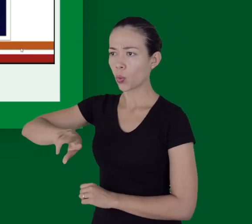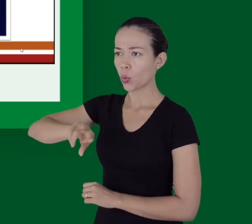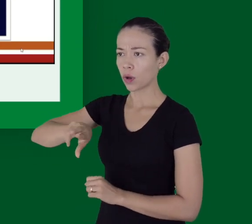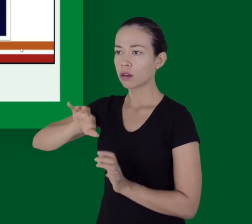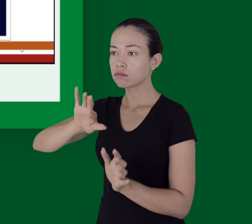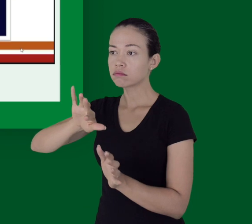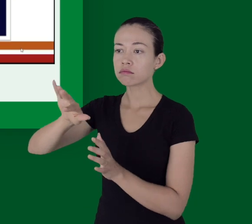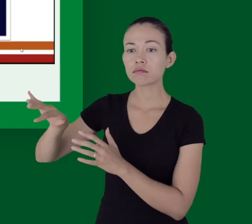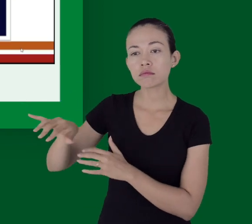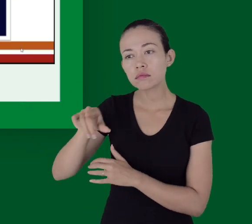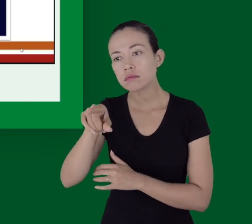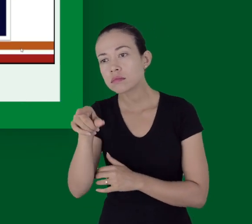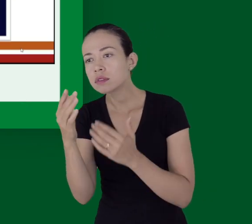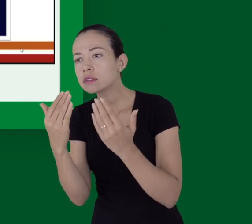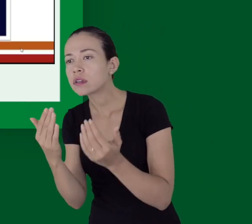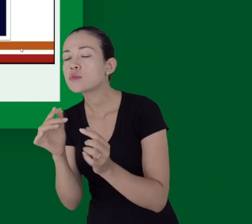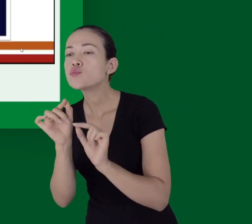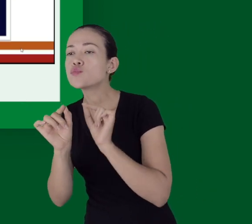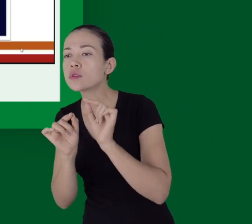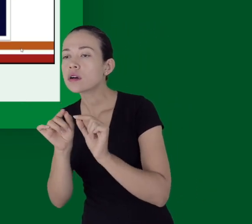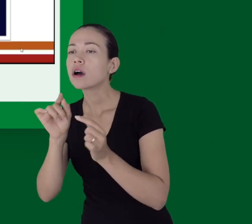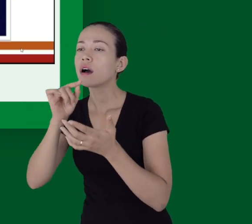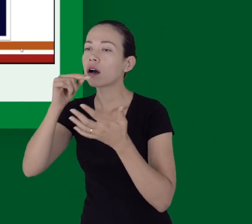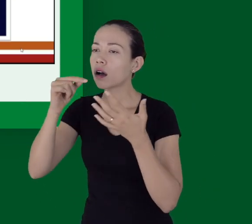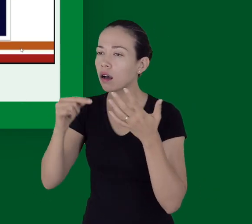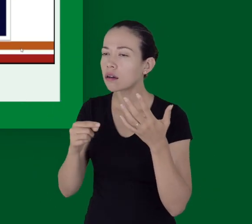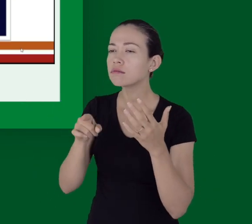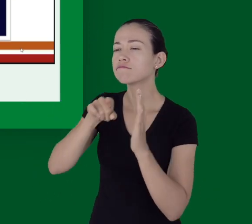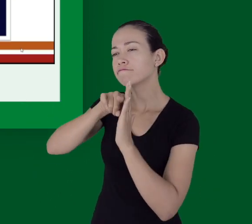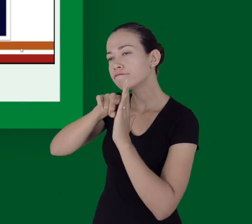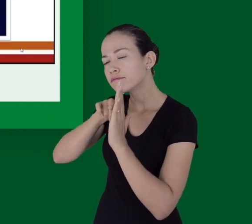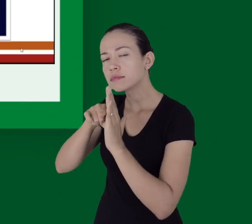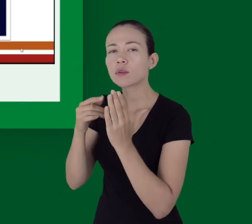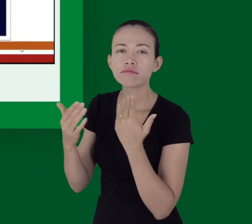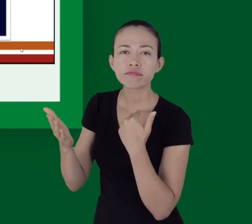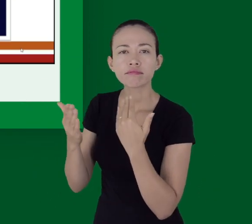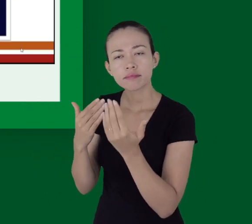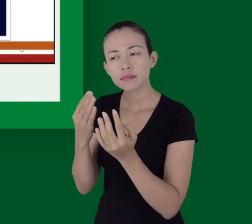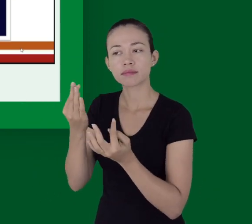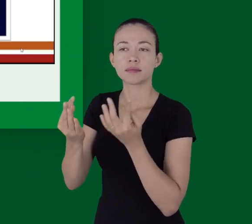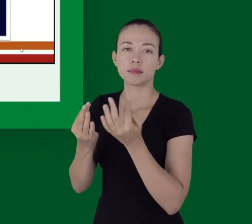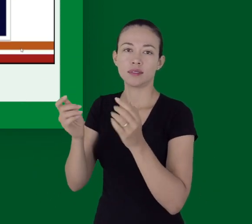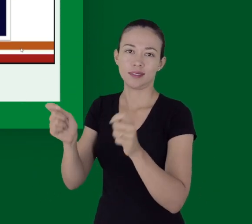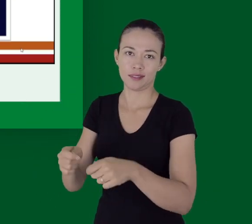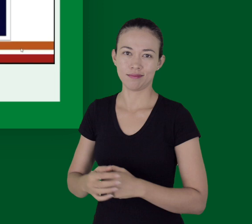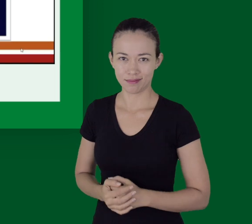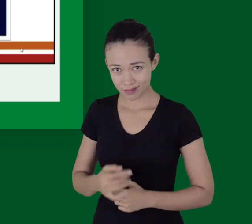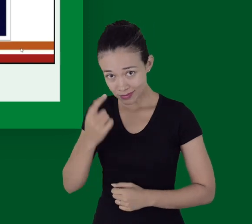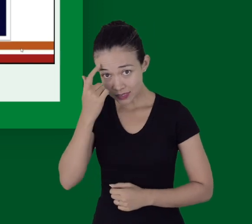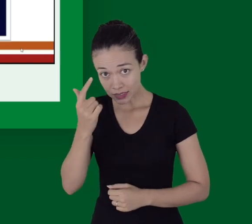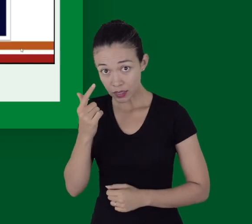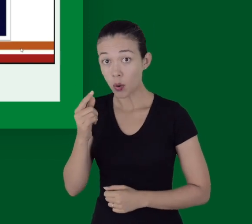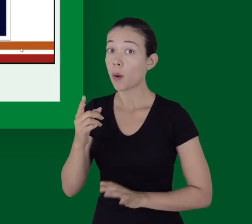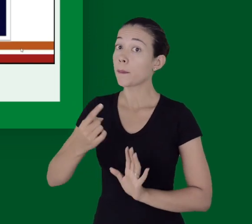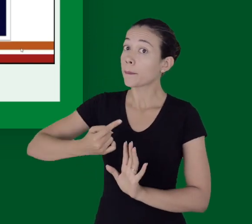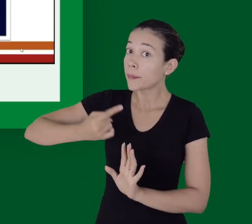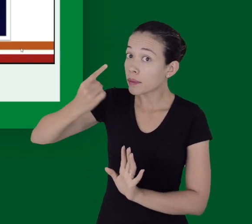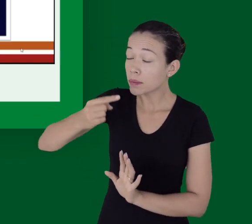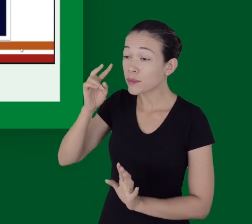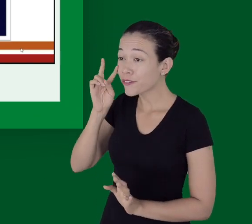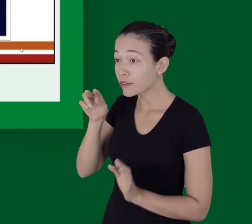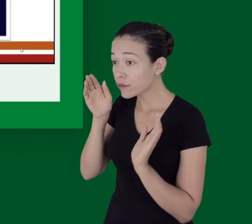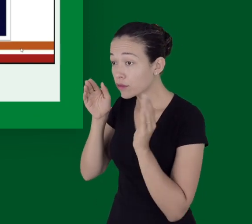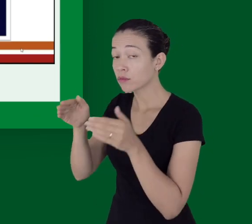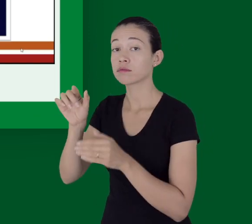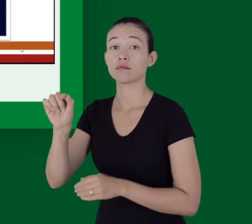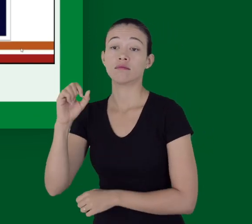do paciente. Então, descartando os mais graves, a gente já vai para os mais leves, que a gente tem tempo de investigar, de saber o que é, até de conversar com o